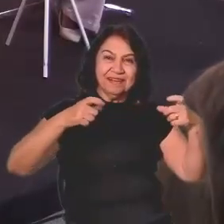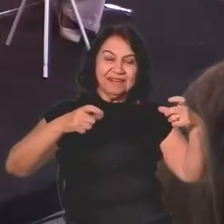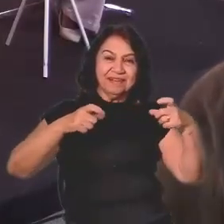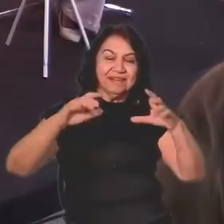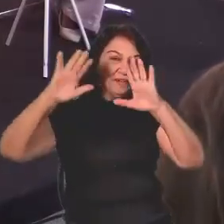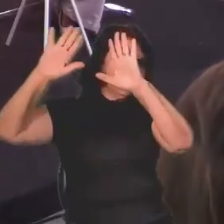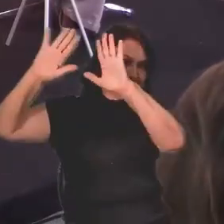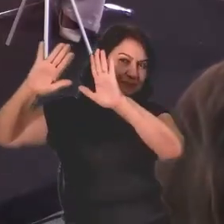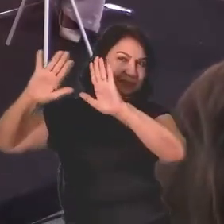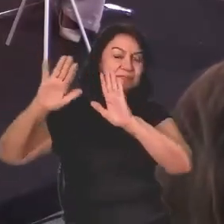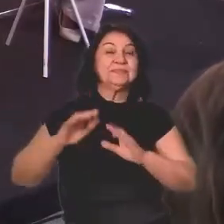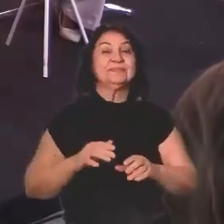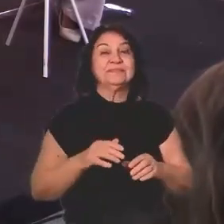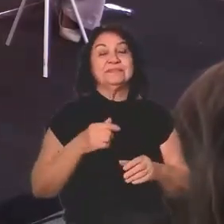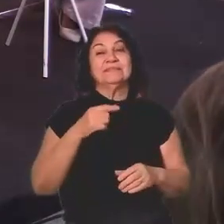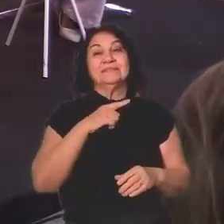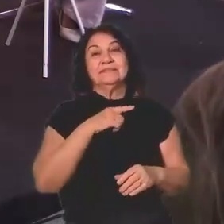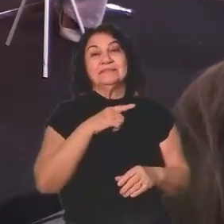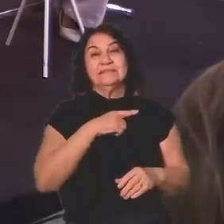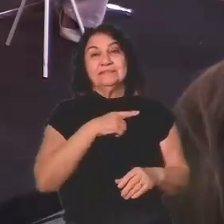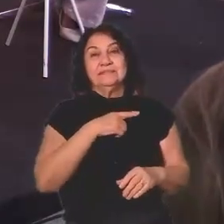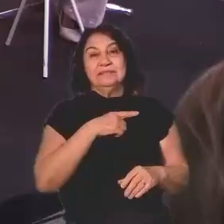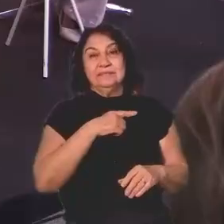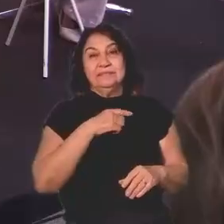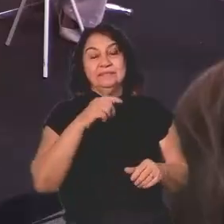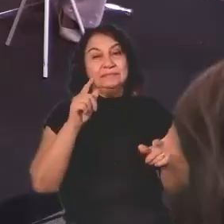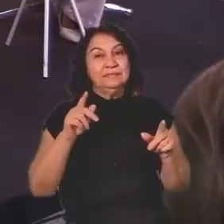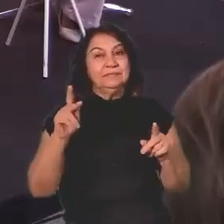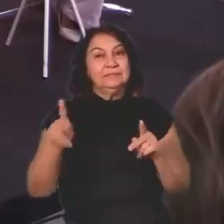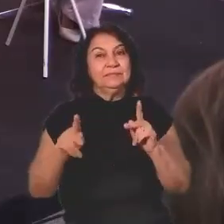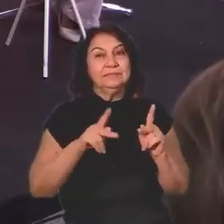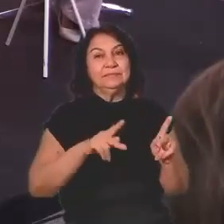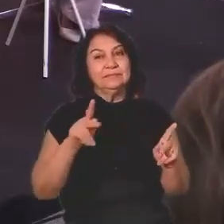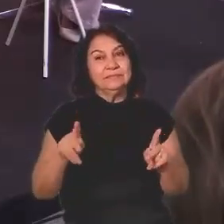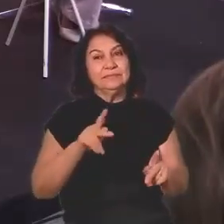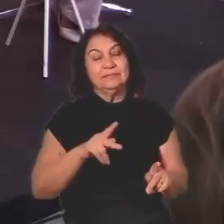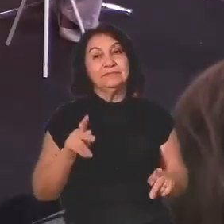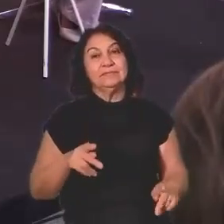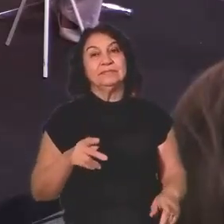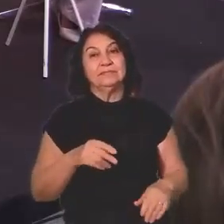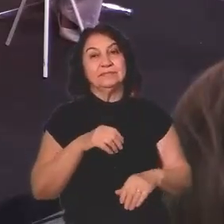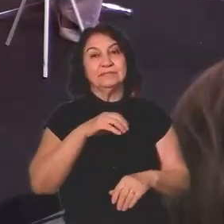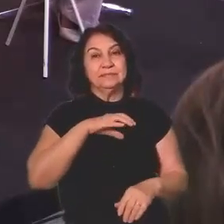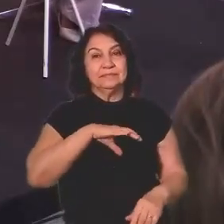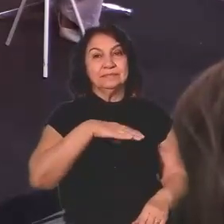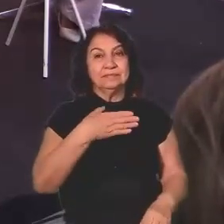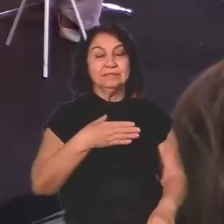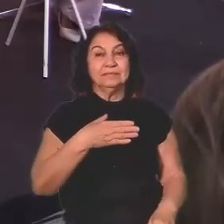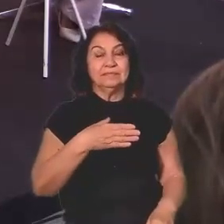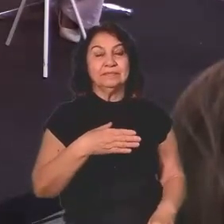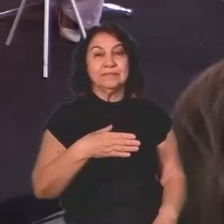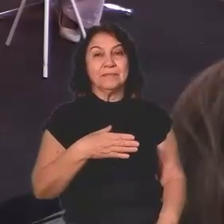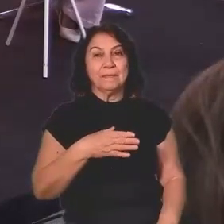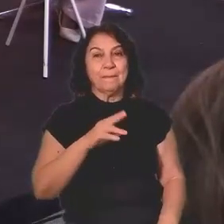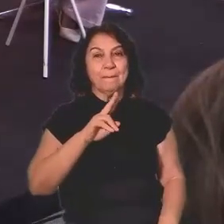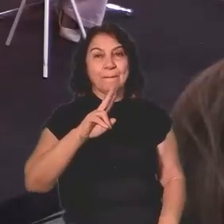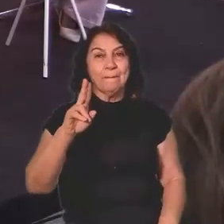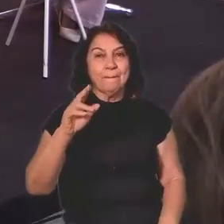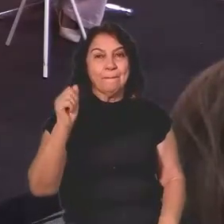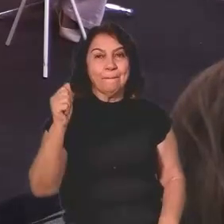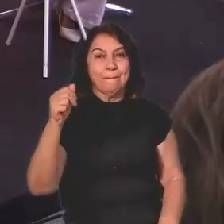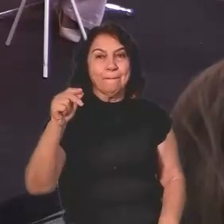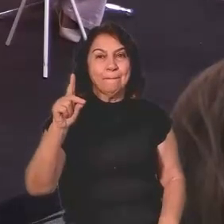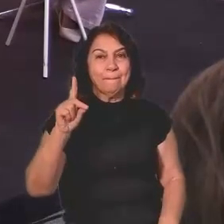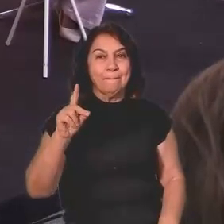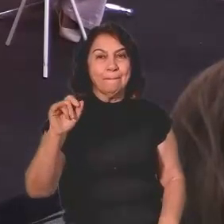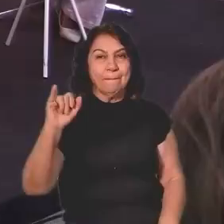E eu tive uma professora de português, ela chamava Adilza, e ela que